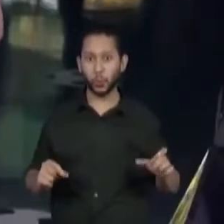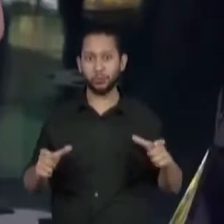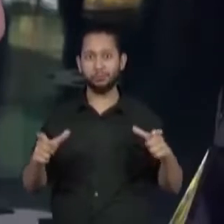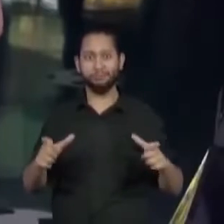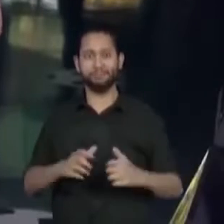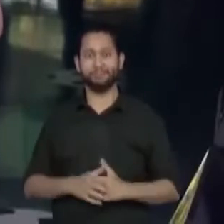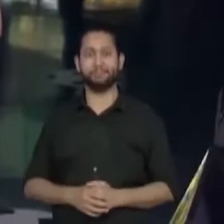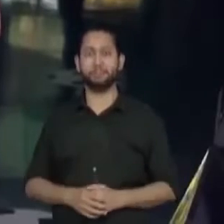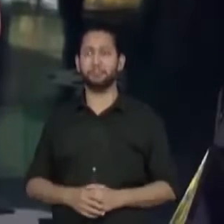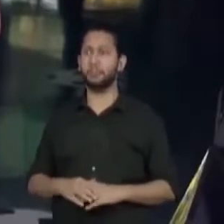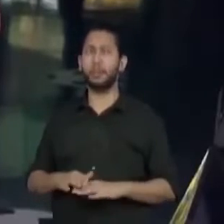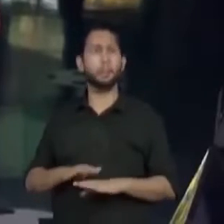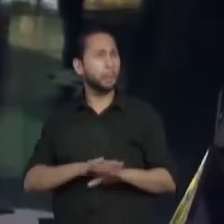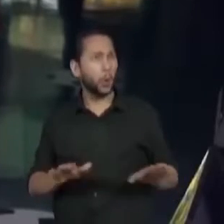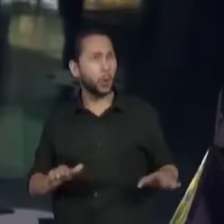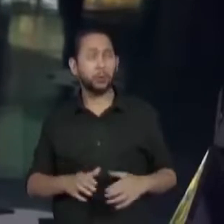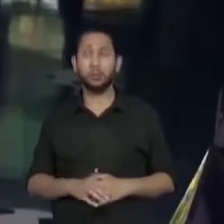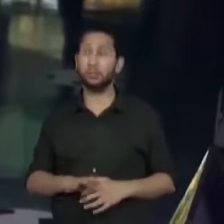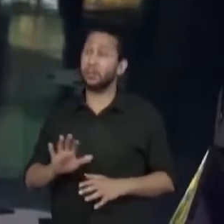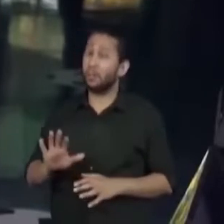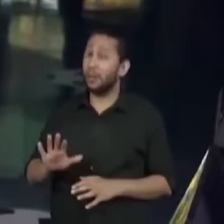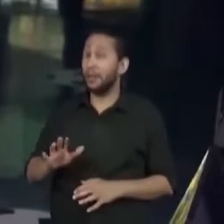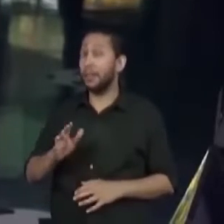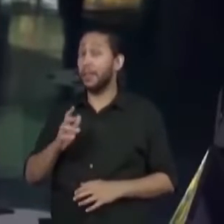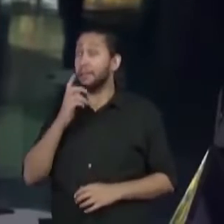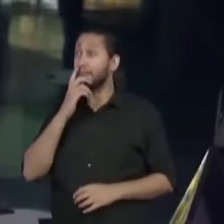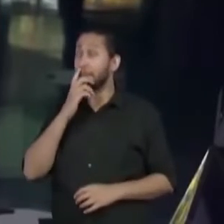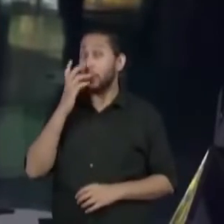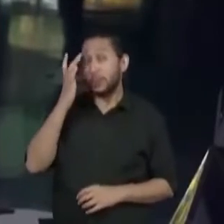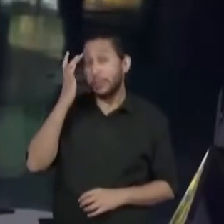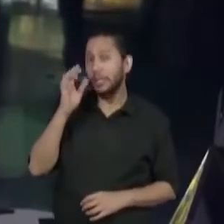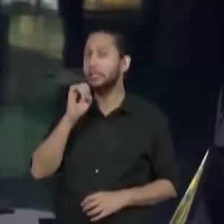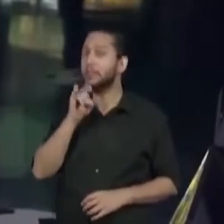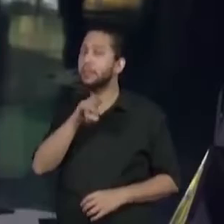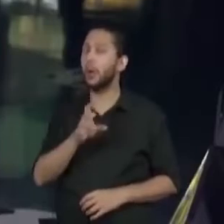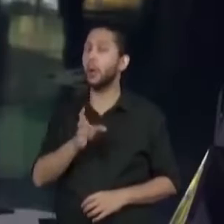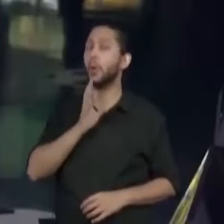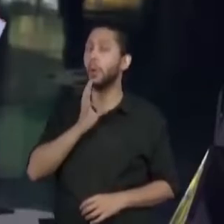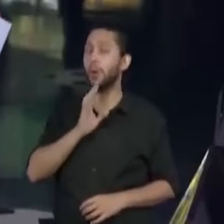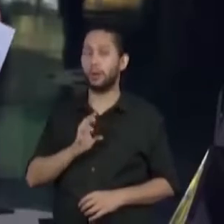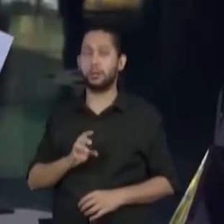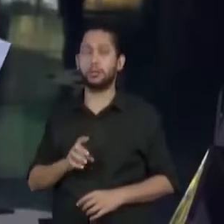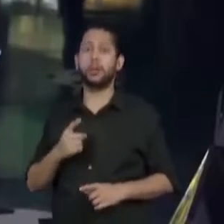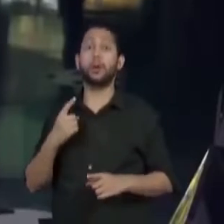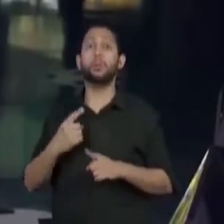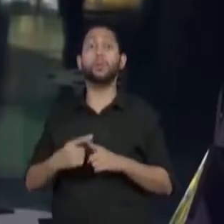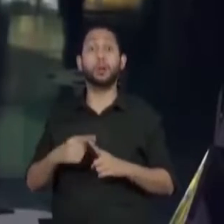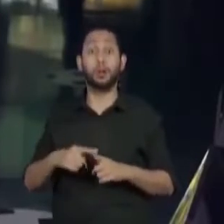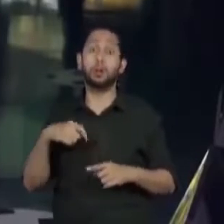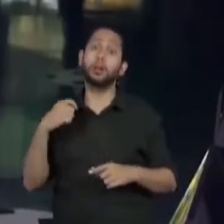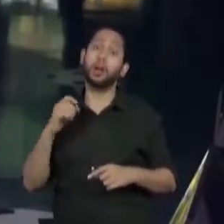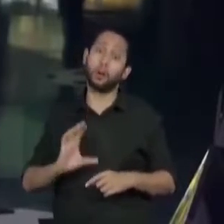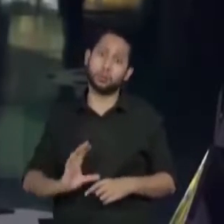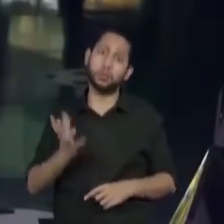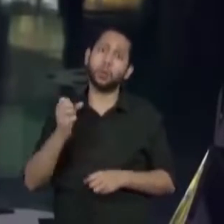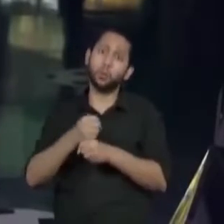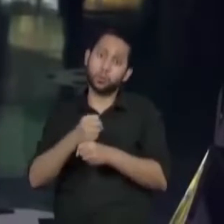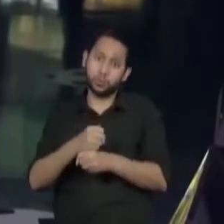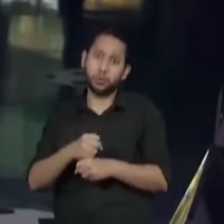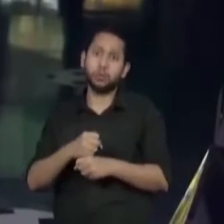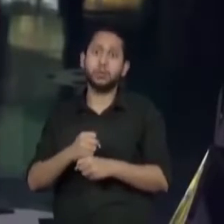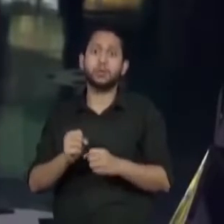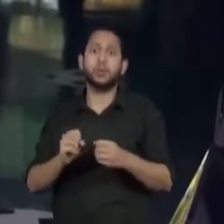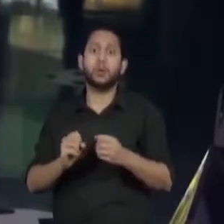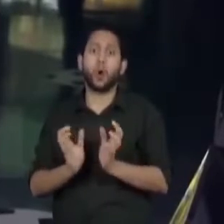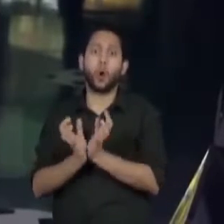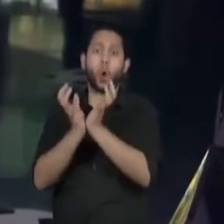aí, né? Na verdade, eu não sei se eles vão associar que nós tivemos uma pausa durante alguns anos na